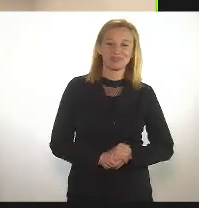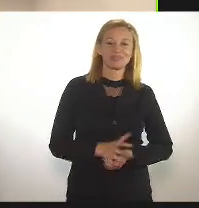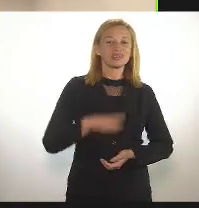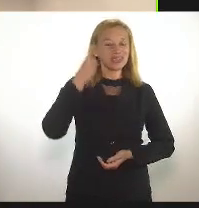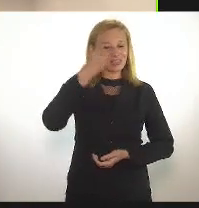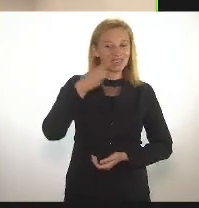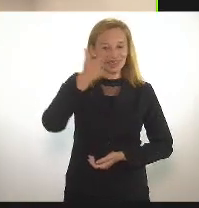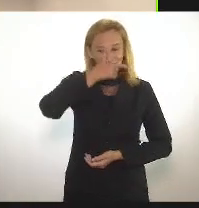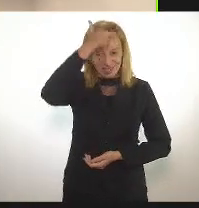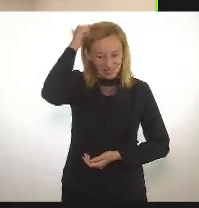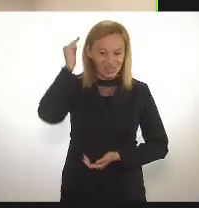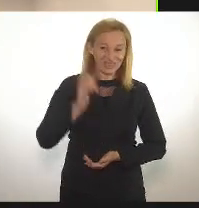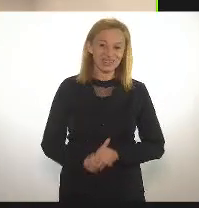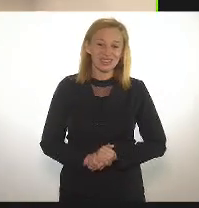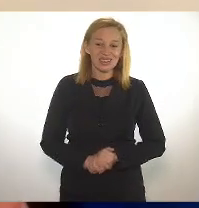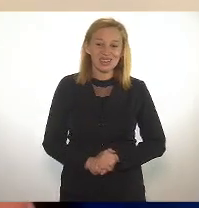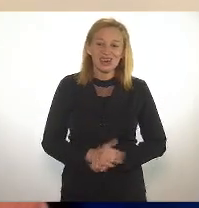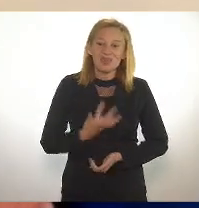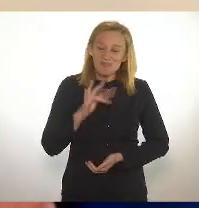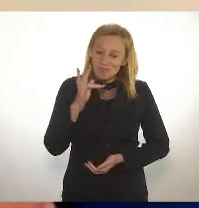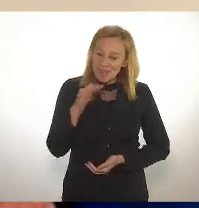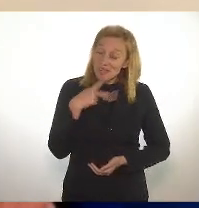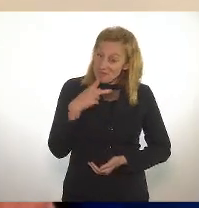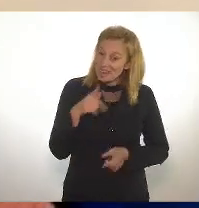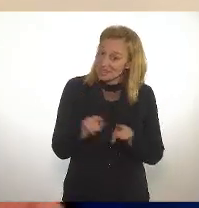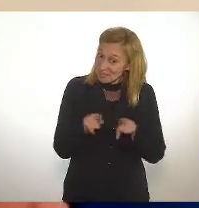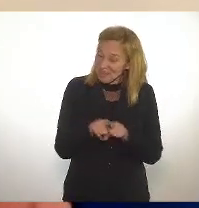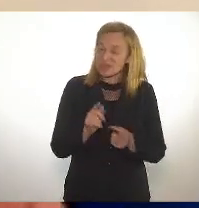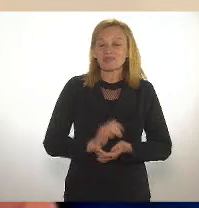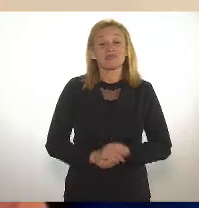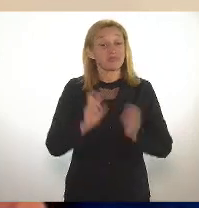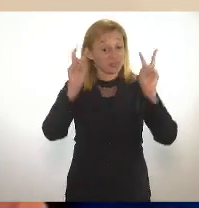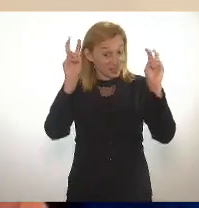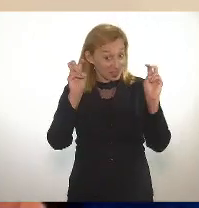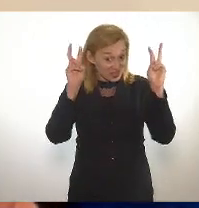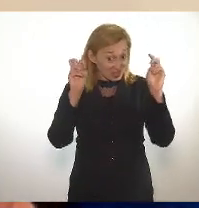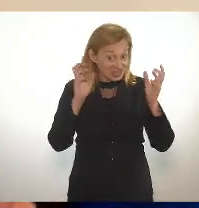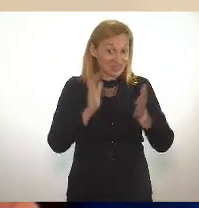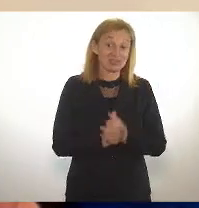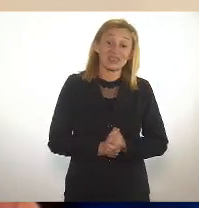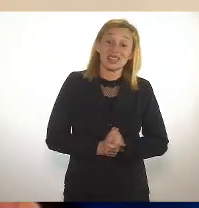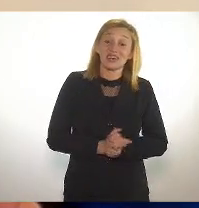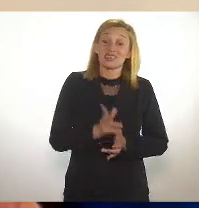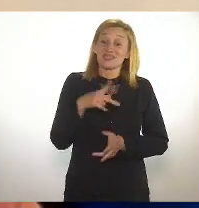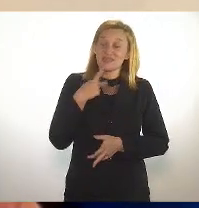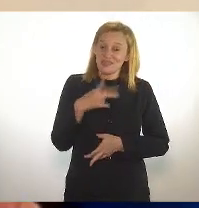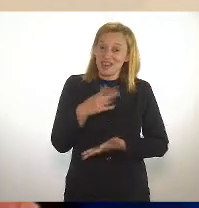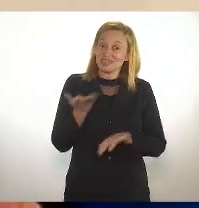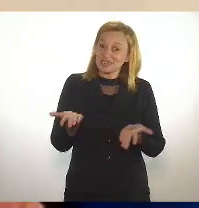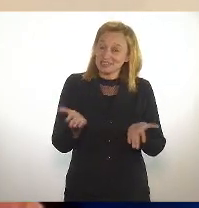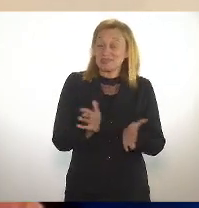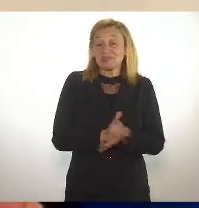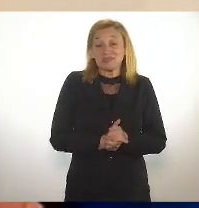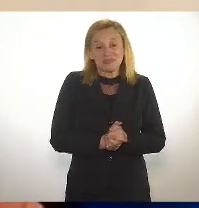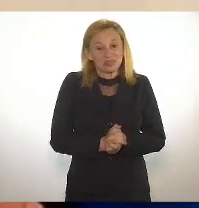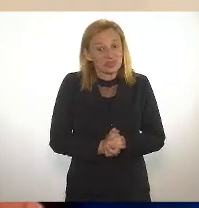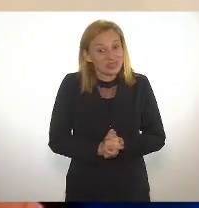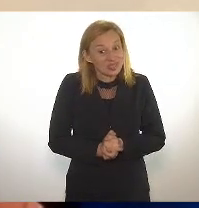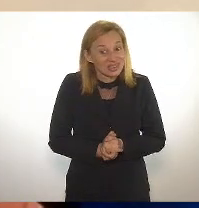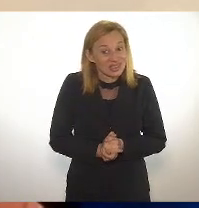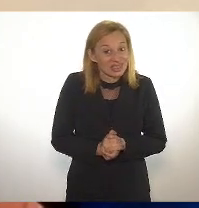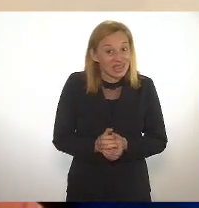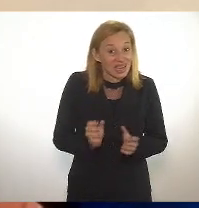Deputado Luiz, se me permite uns breves comentários também sobre isso. Confesso que a última noite foi muito